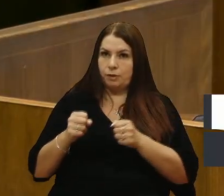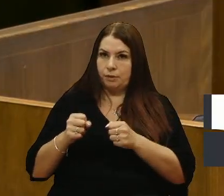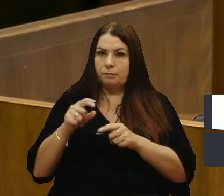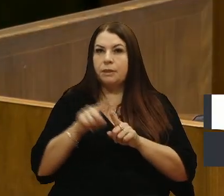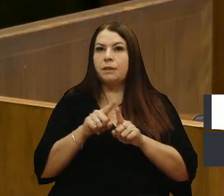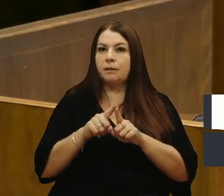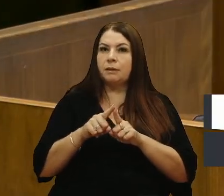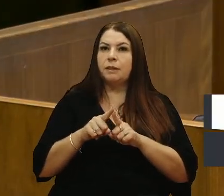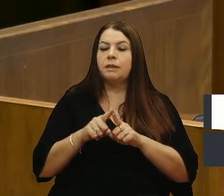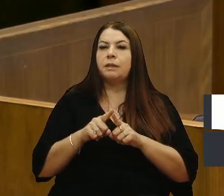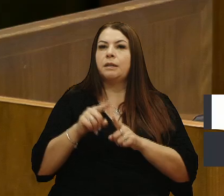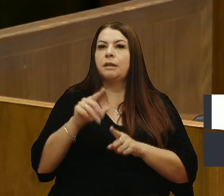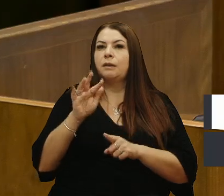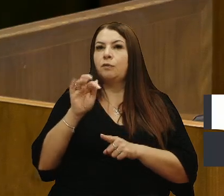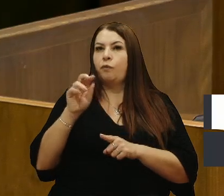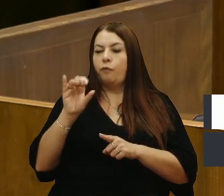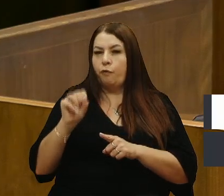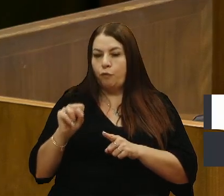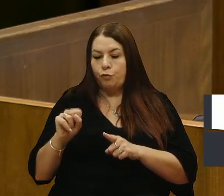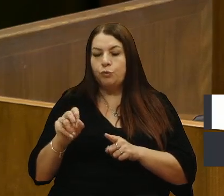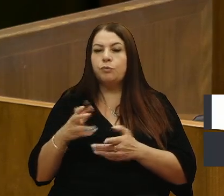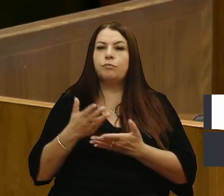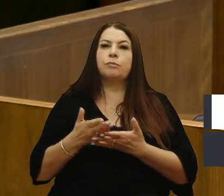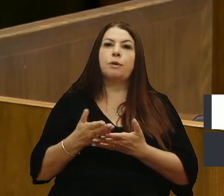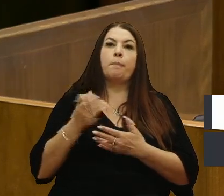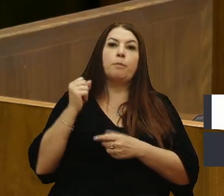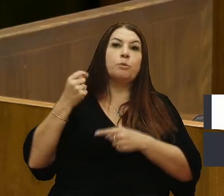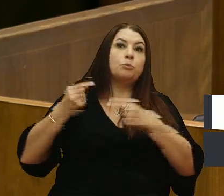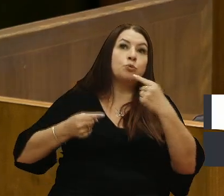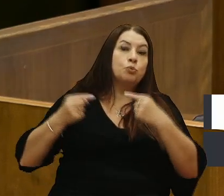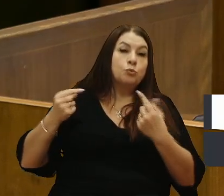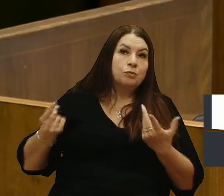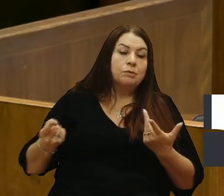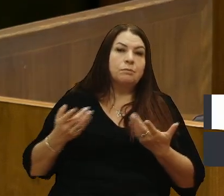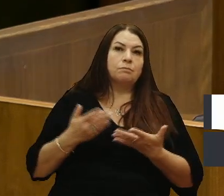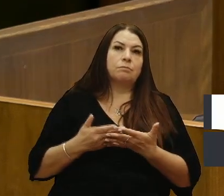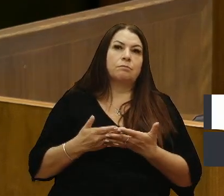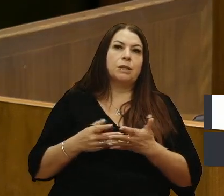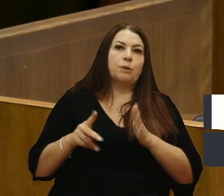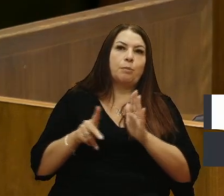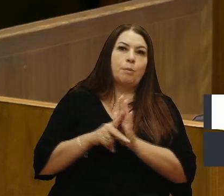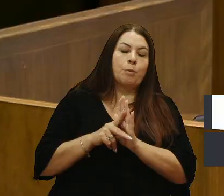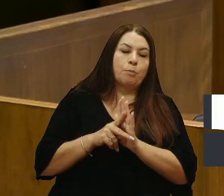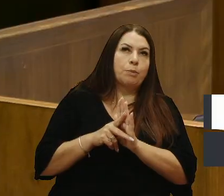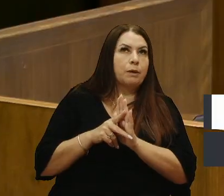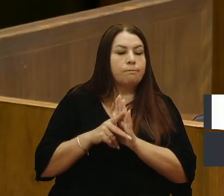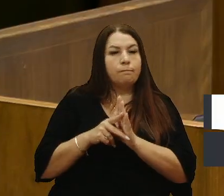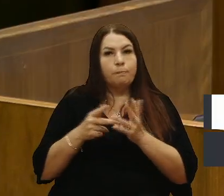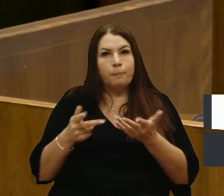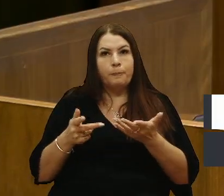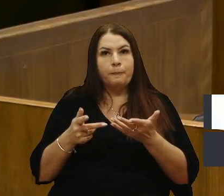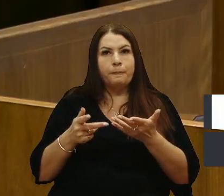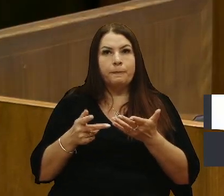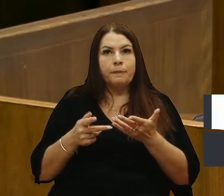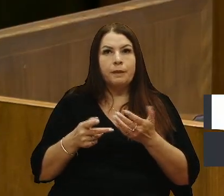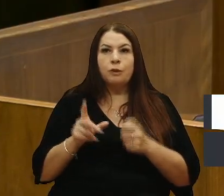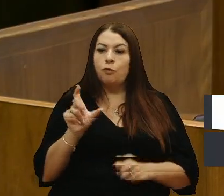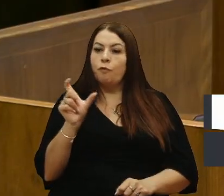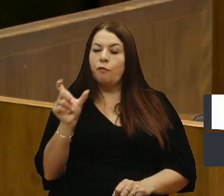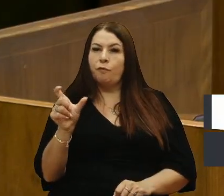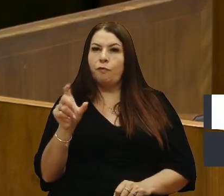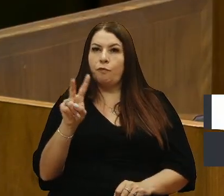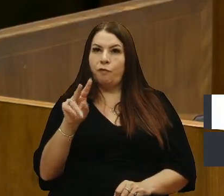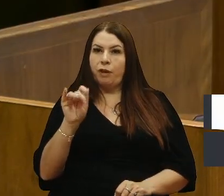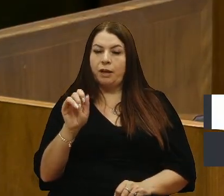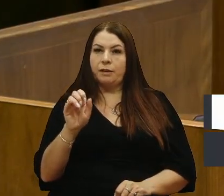ter de fundos, nós podemos discutir a própria questão do vale transporte que